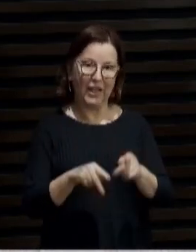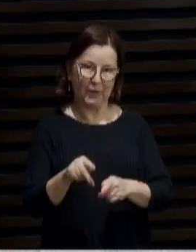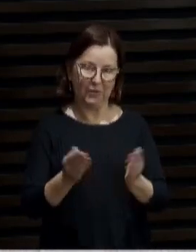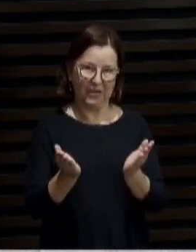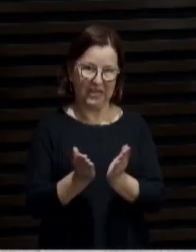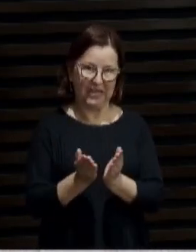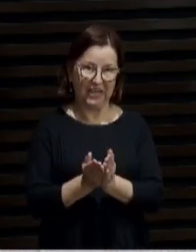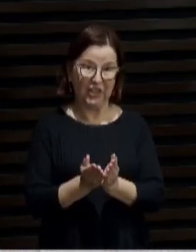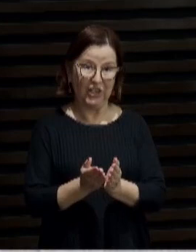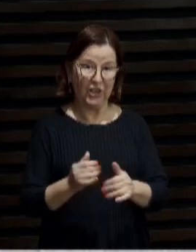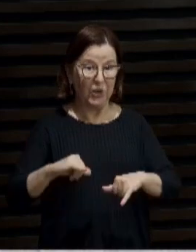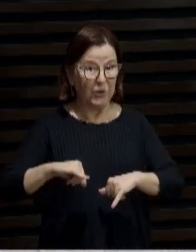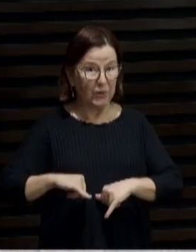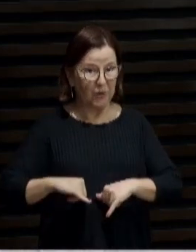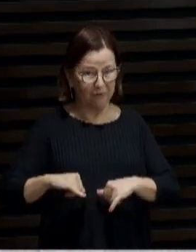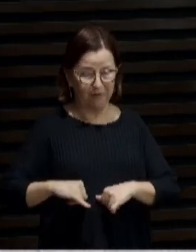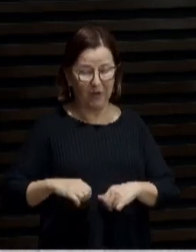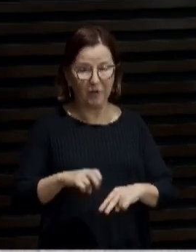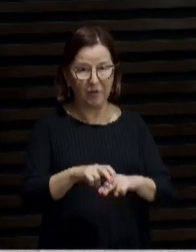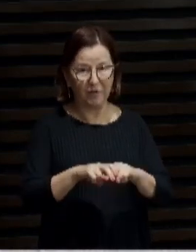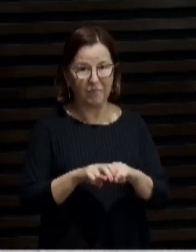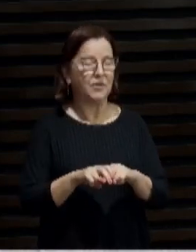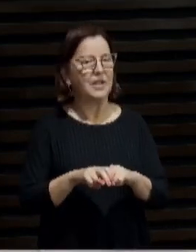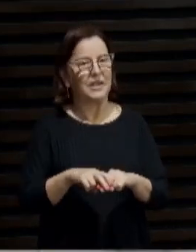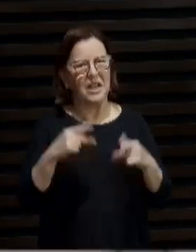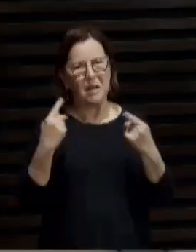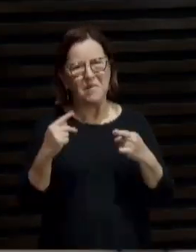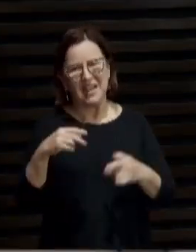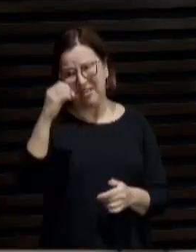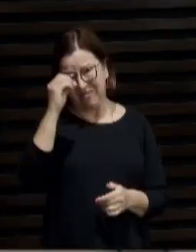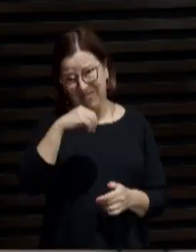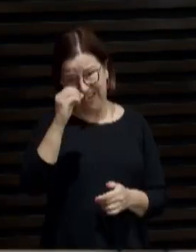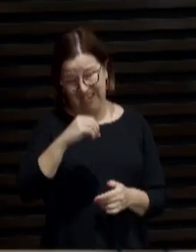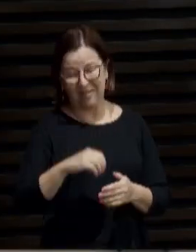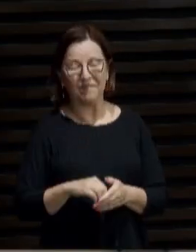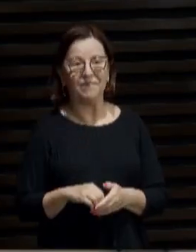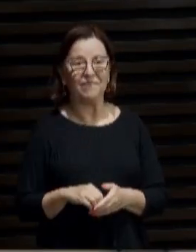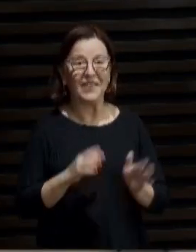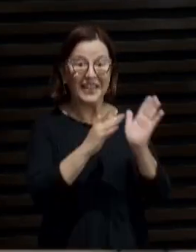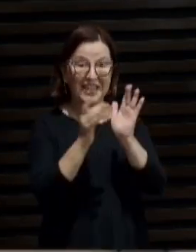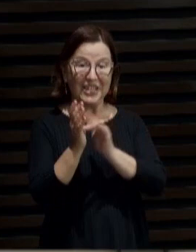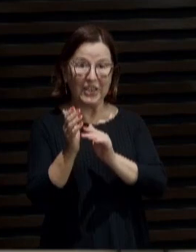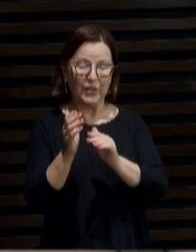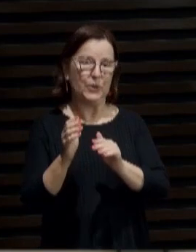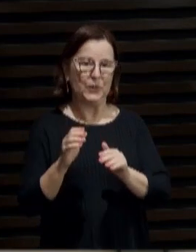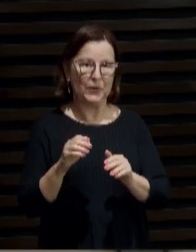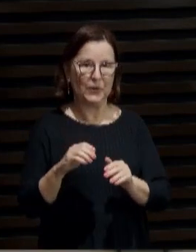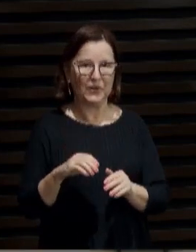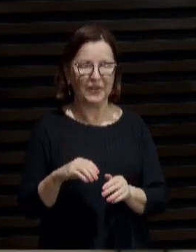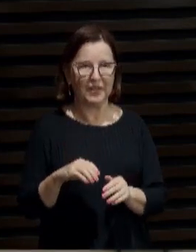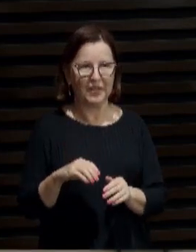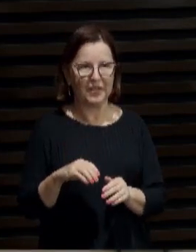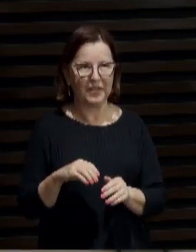a superficialidade doutrinária. A exortação de Jesus a esses irmãos é diretamente relacionada a problemas teológicos